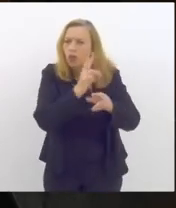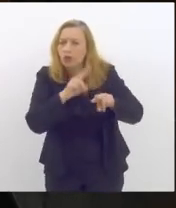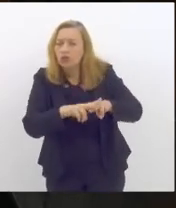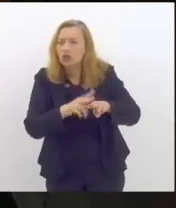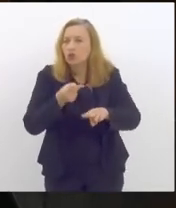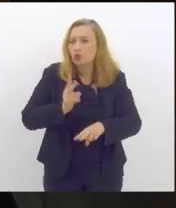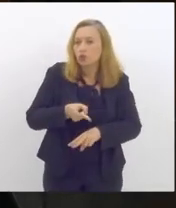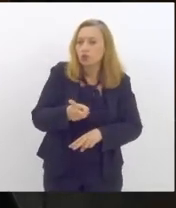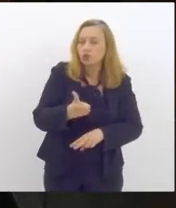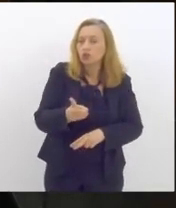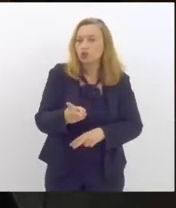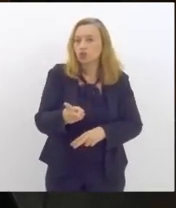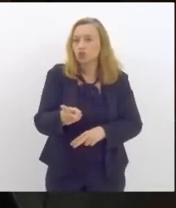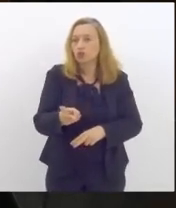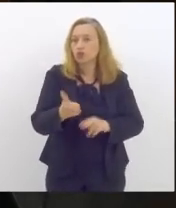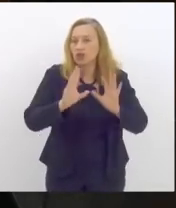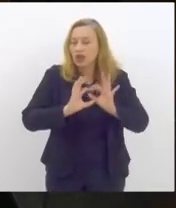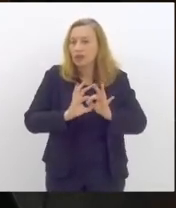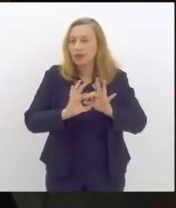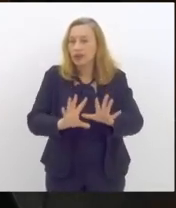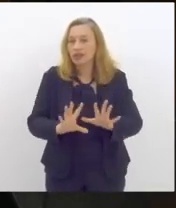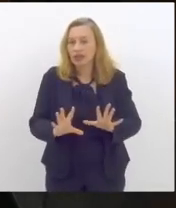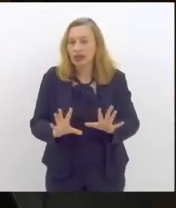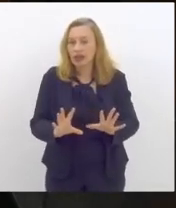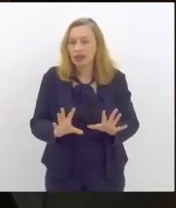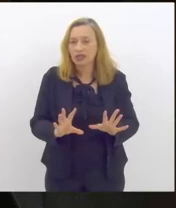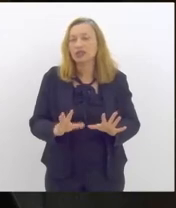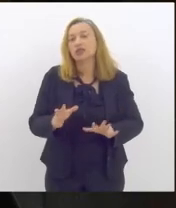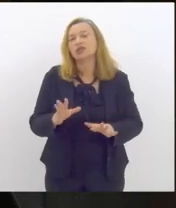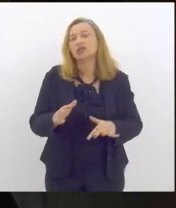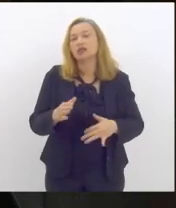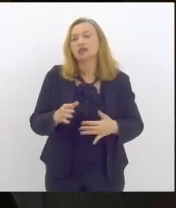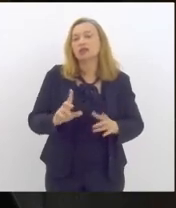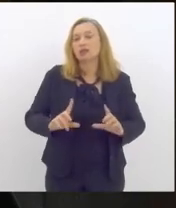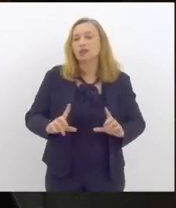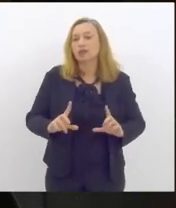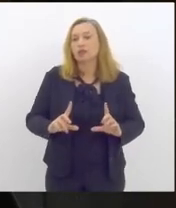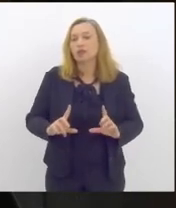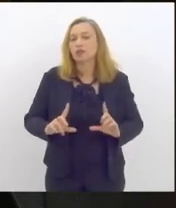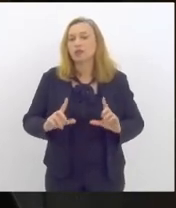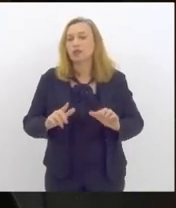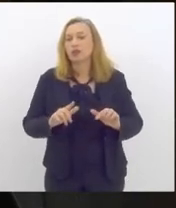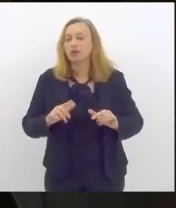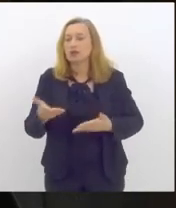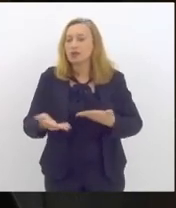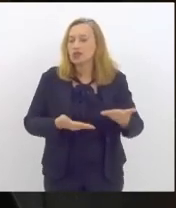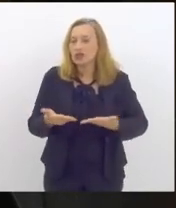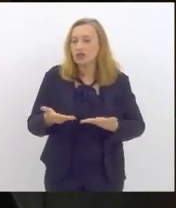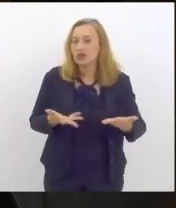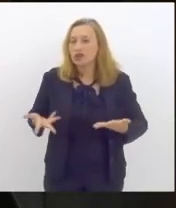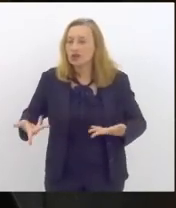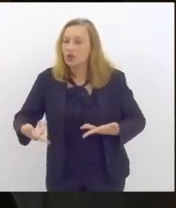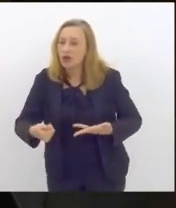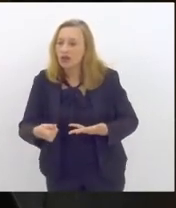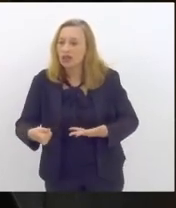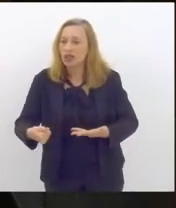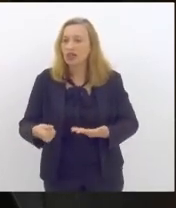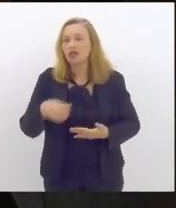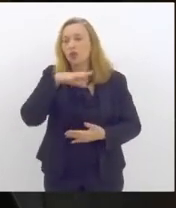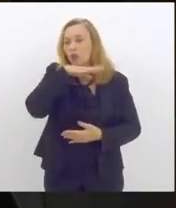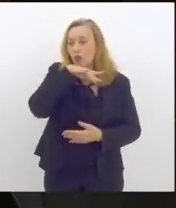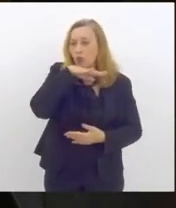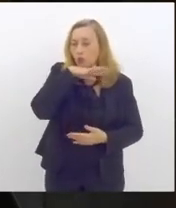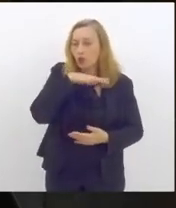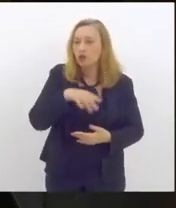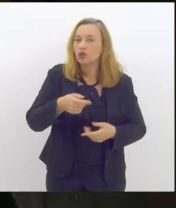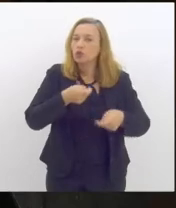continuam gozando de permissão pública para explorar o serviço de péssima qualidade que